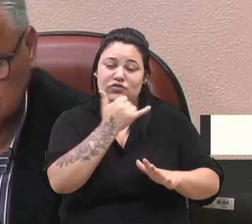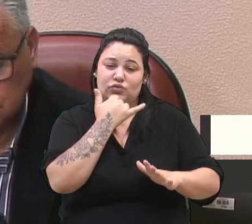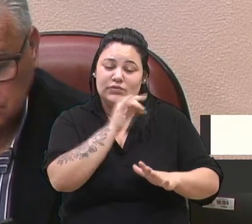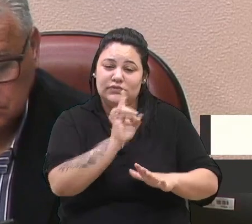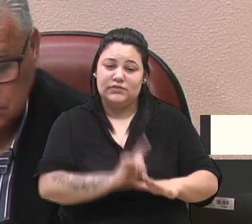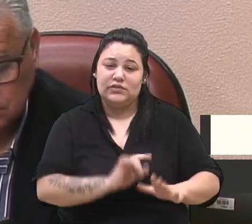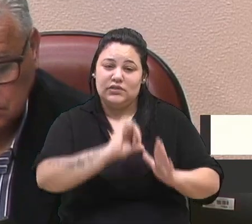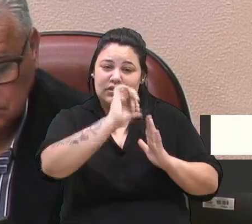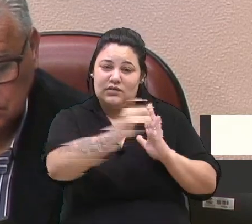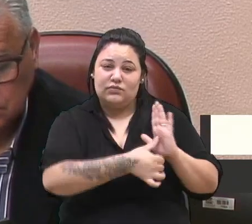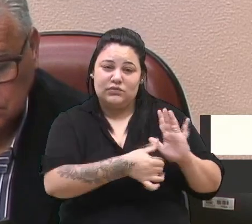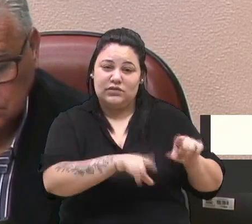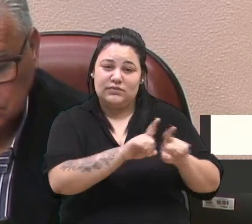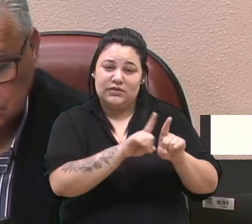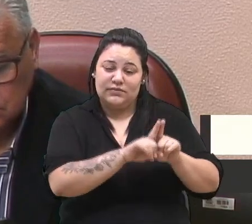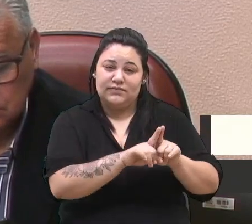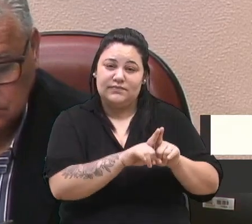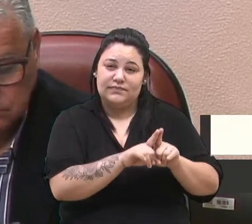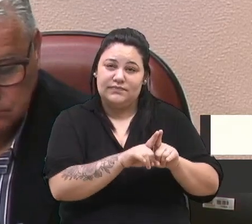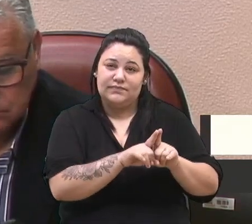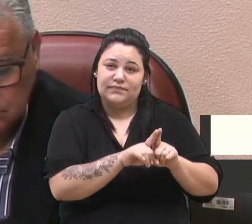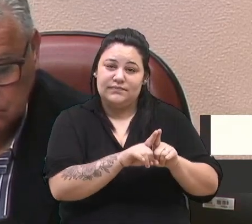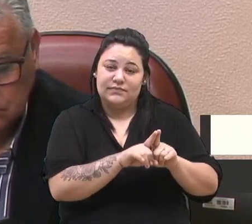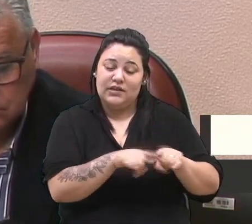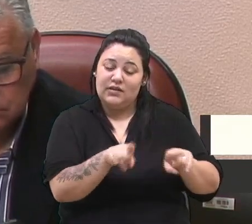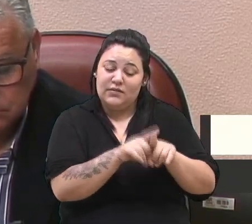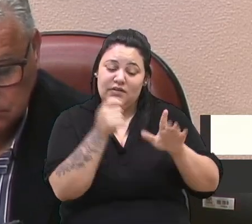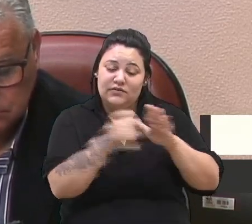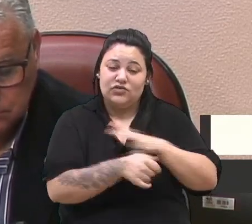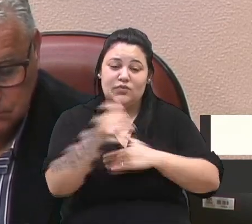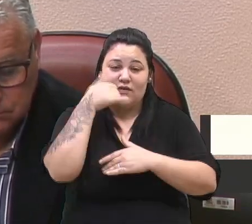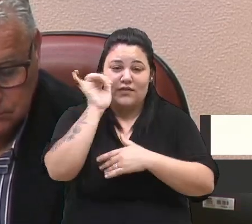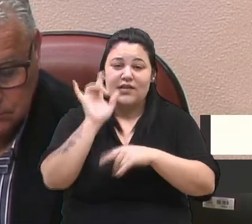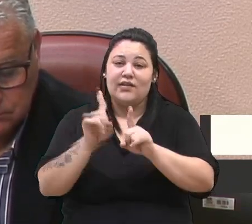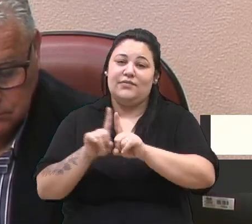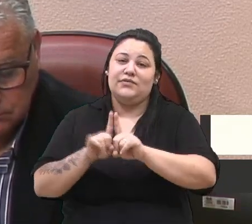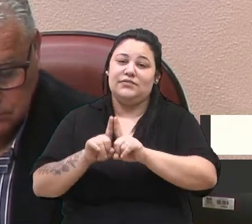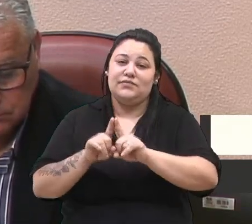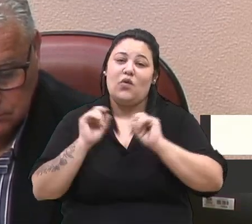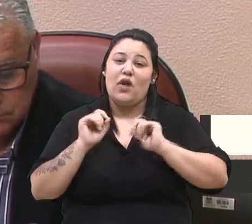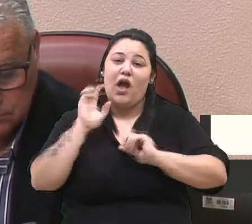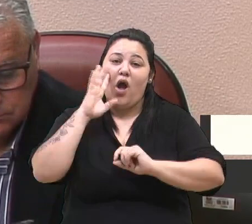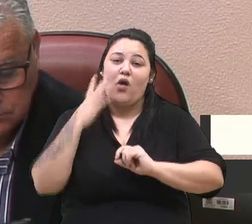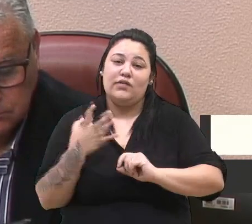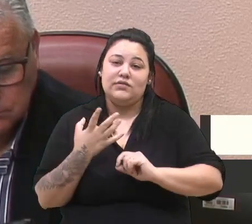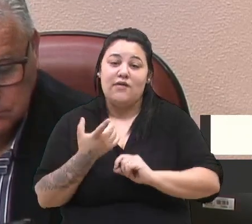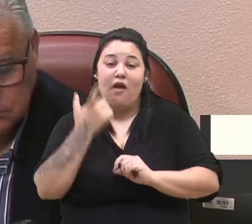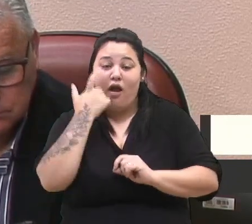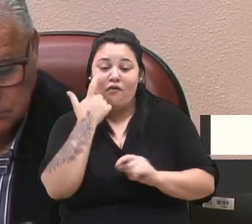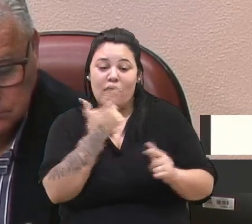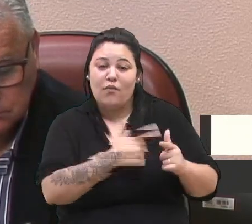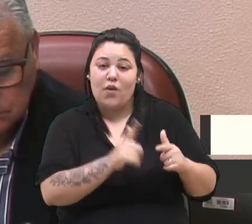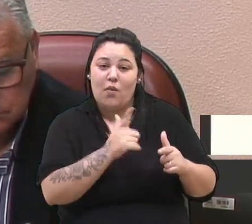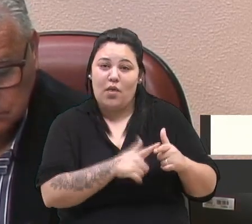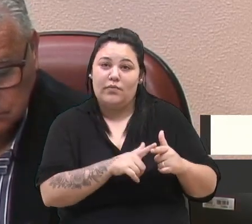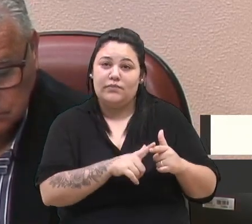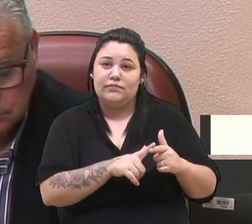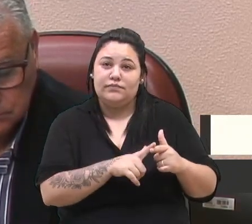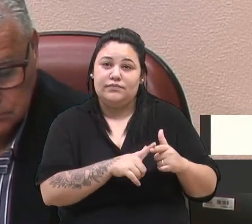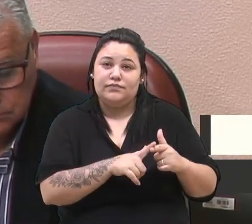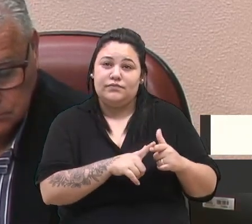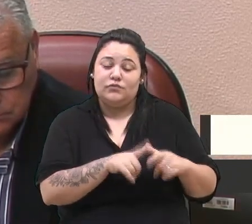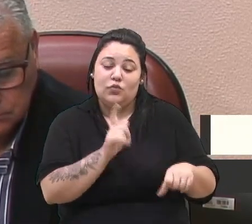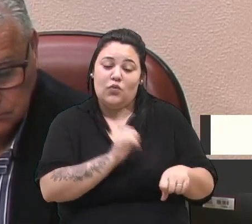investir na prevenção. Ou seja, ver o problema no